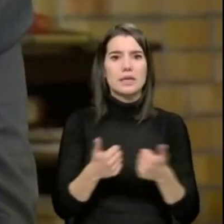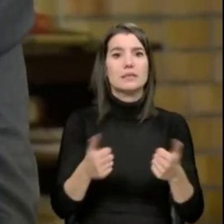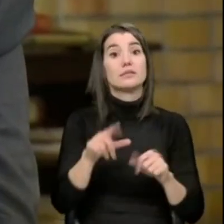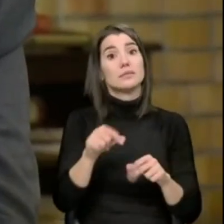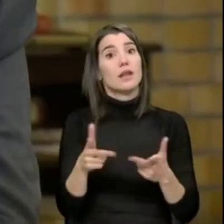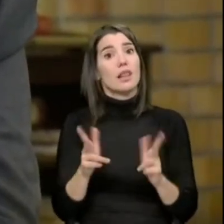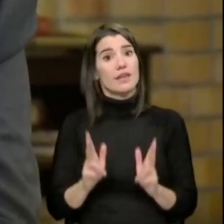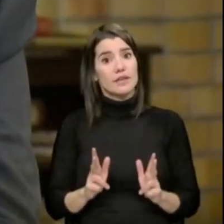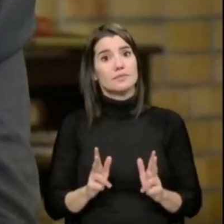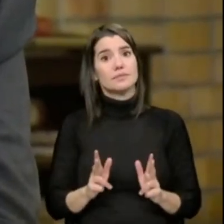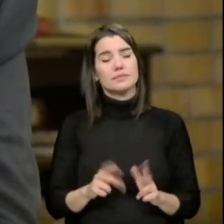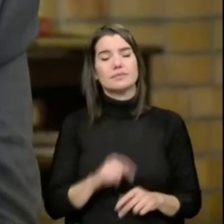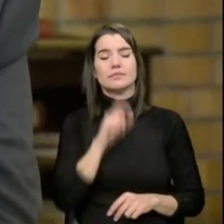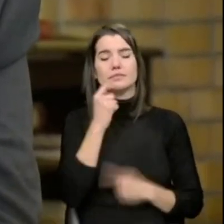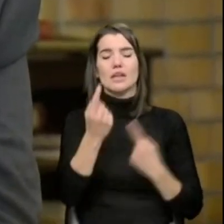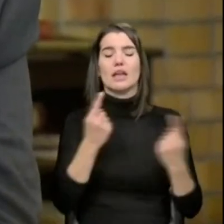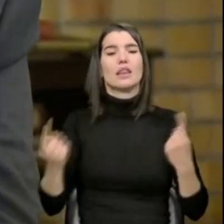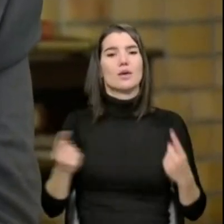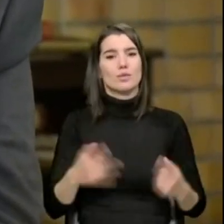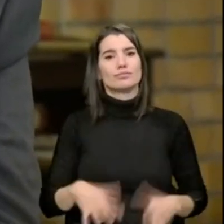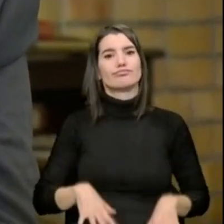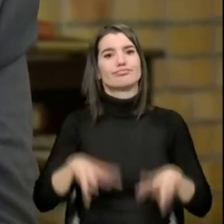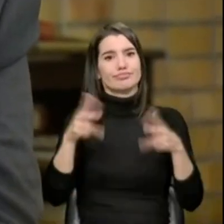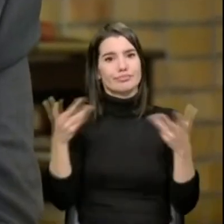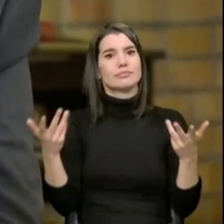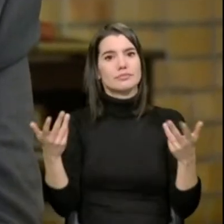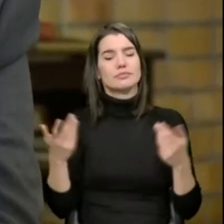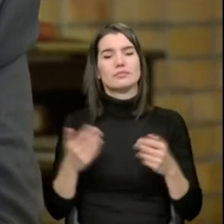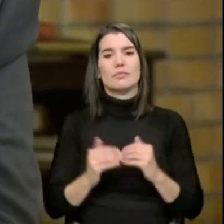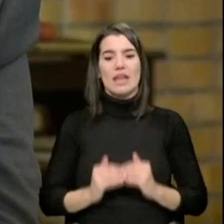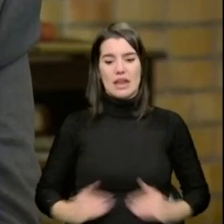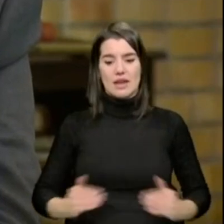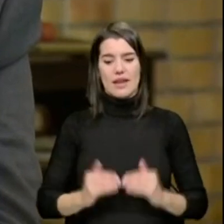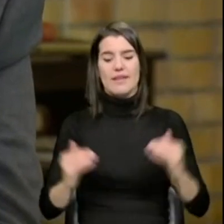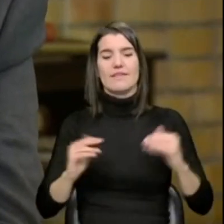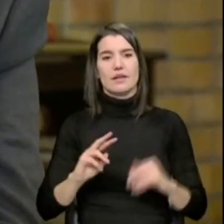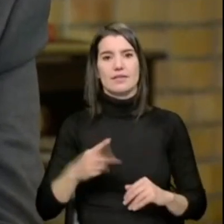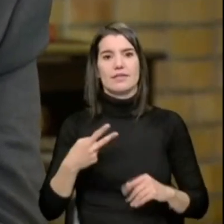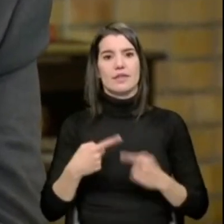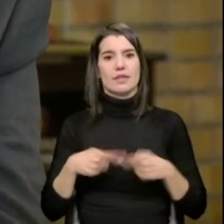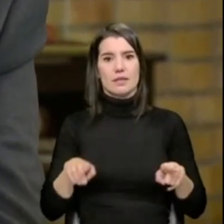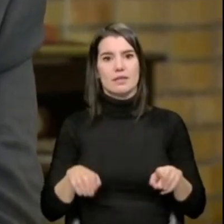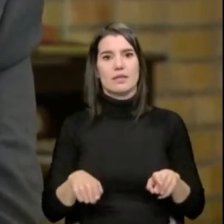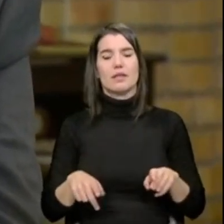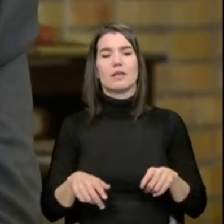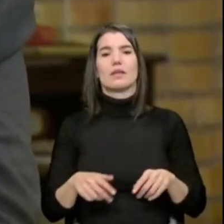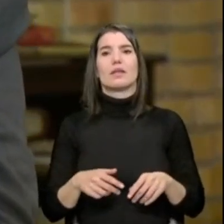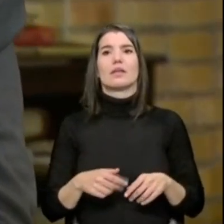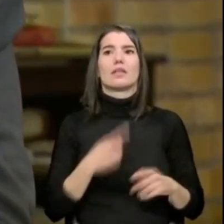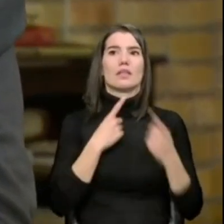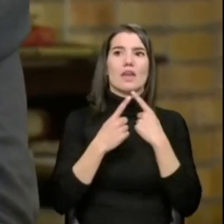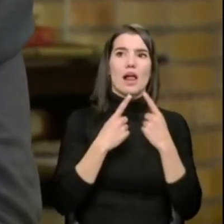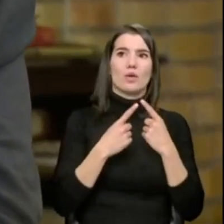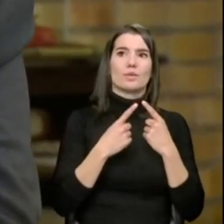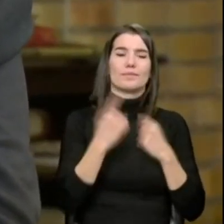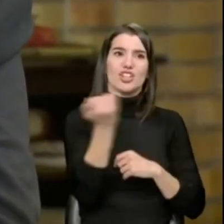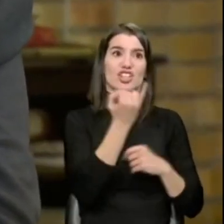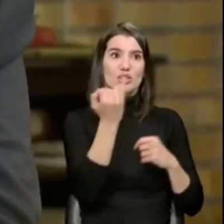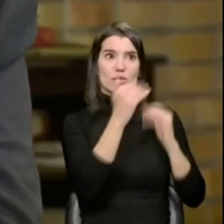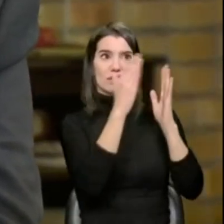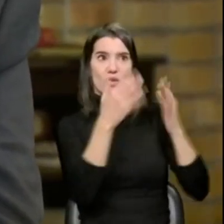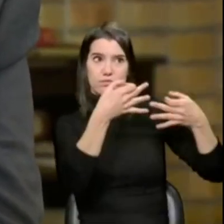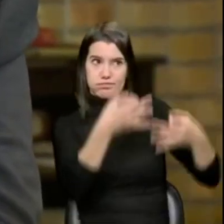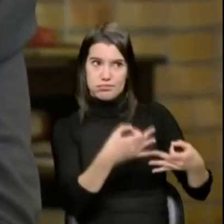livre para podermos também cada um desenvolver-se. Portanto, são dois níveis de diálogo, um diria mais institucional, o outro mais